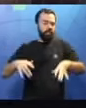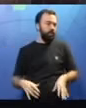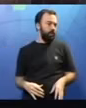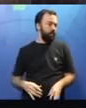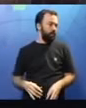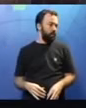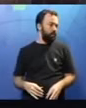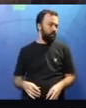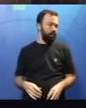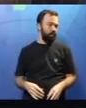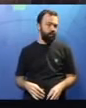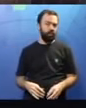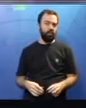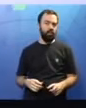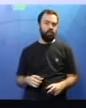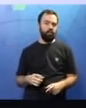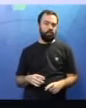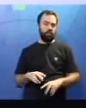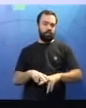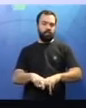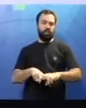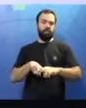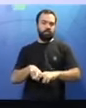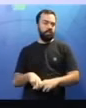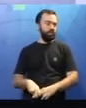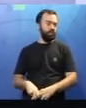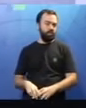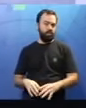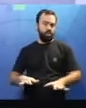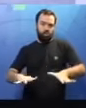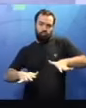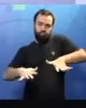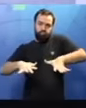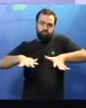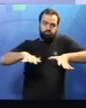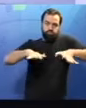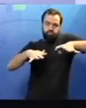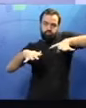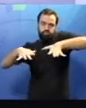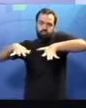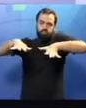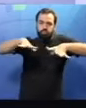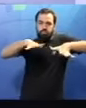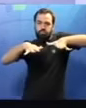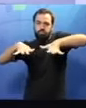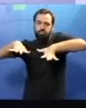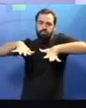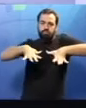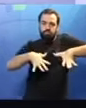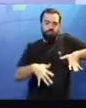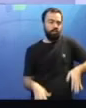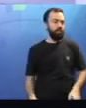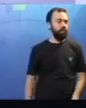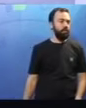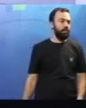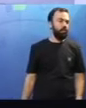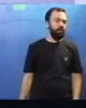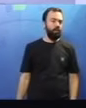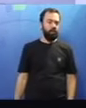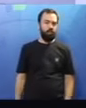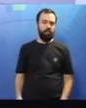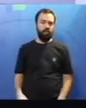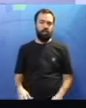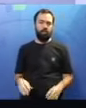ondas sísmicas elas provocam, no caso, o terremoto. O terremoto é uma vibração do